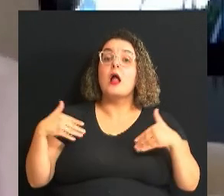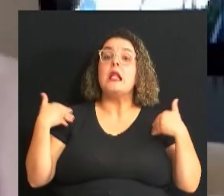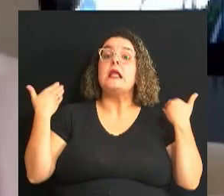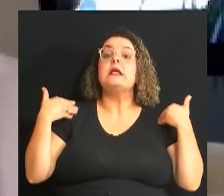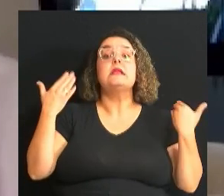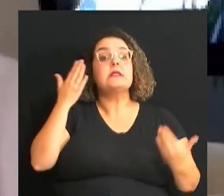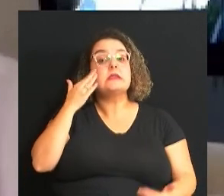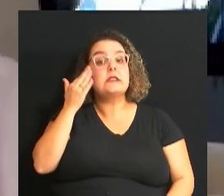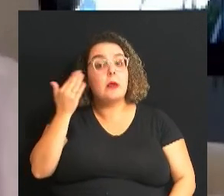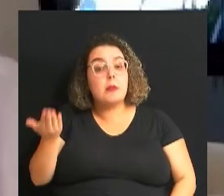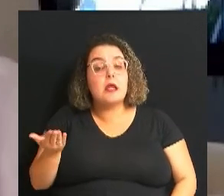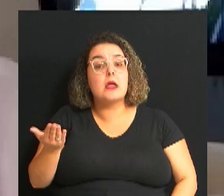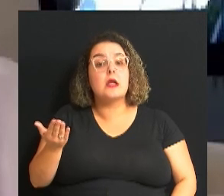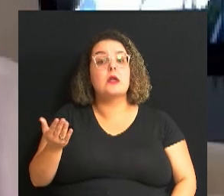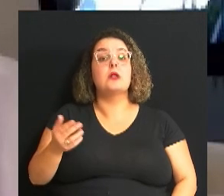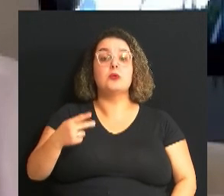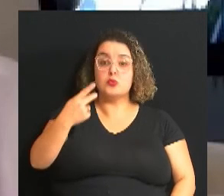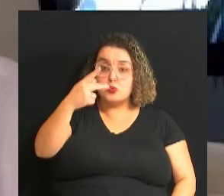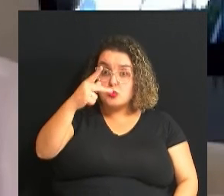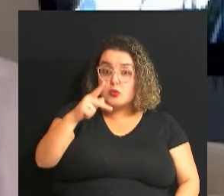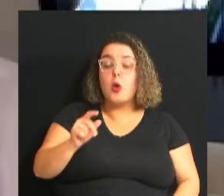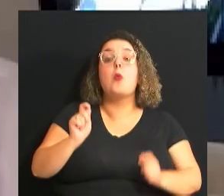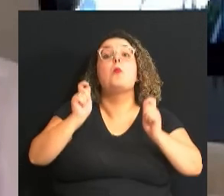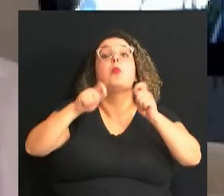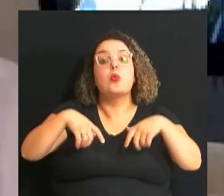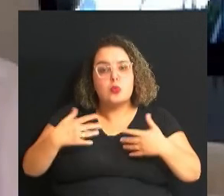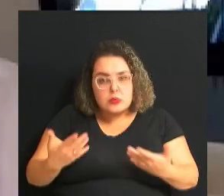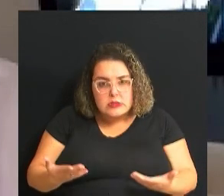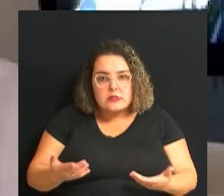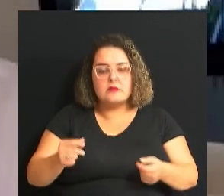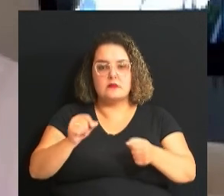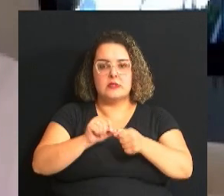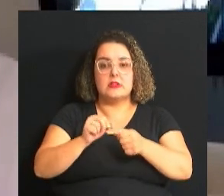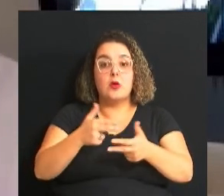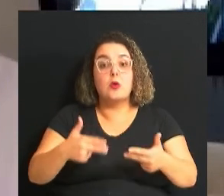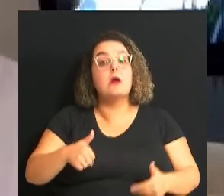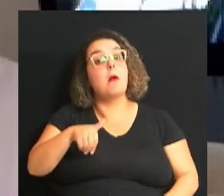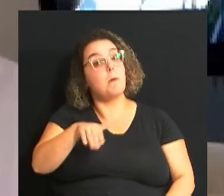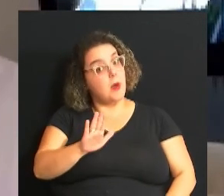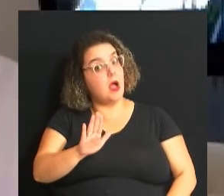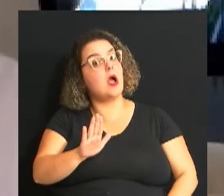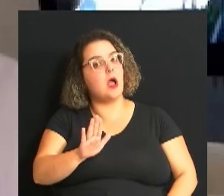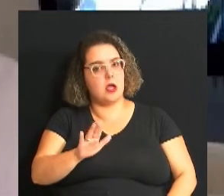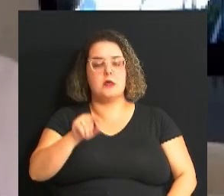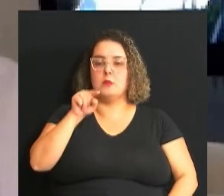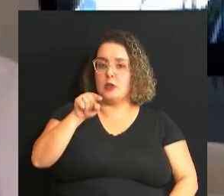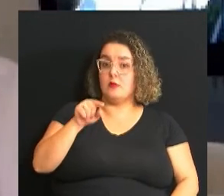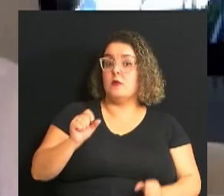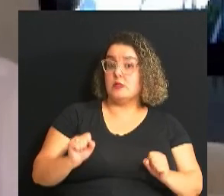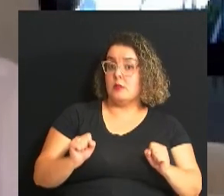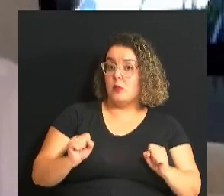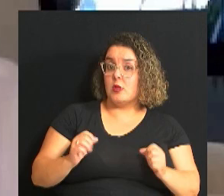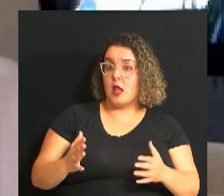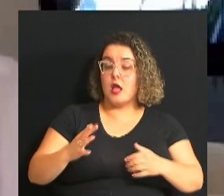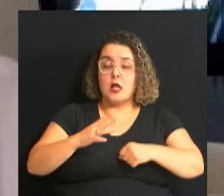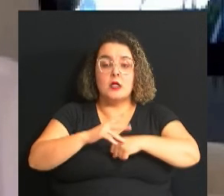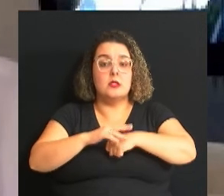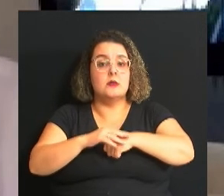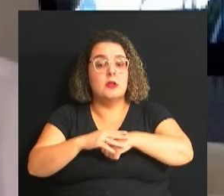que, no seu caso, foi possível fazer alguma coisa a mais para que a sua doença